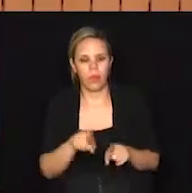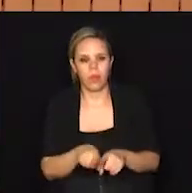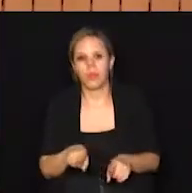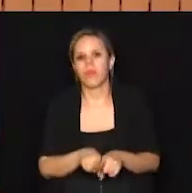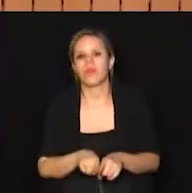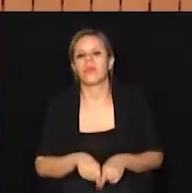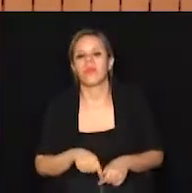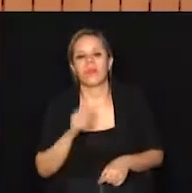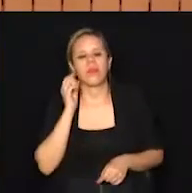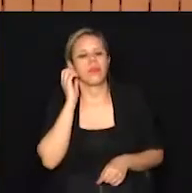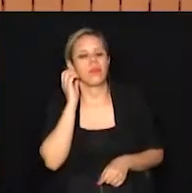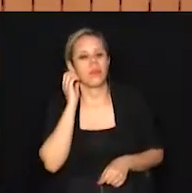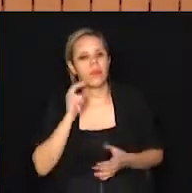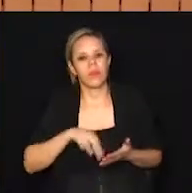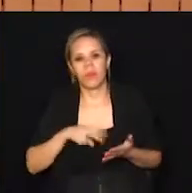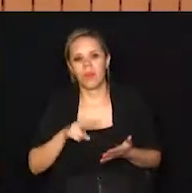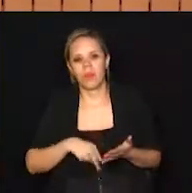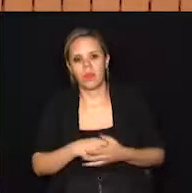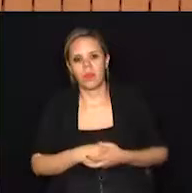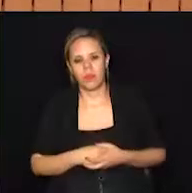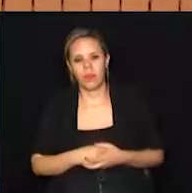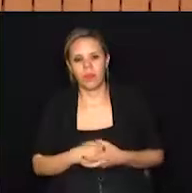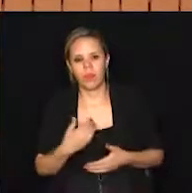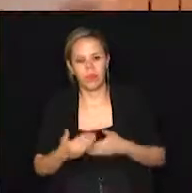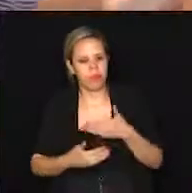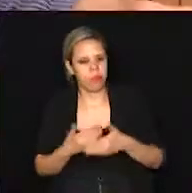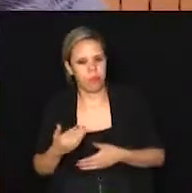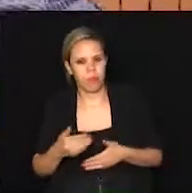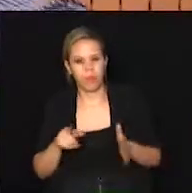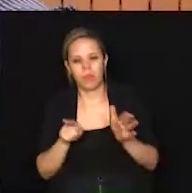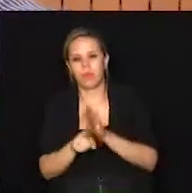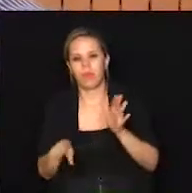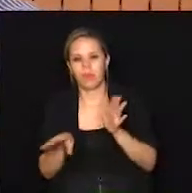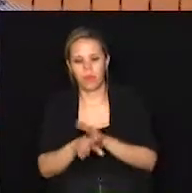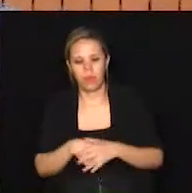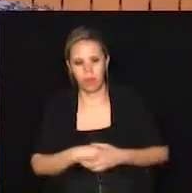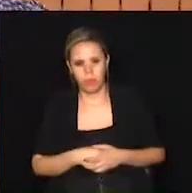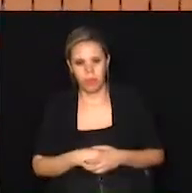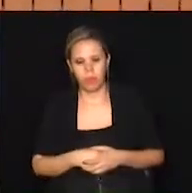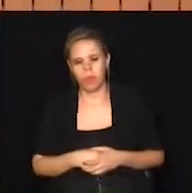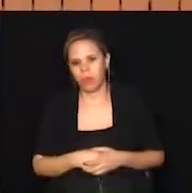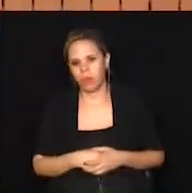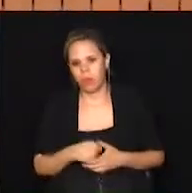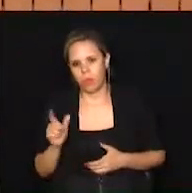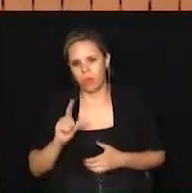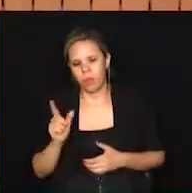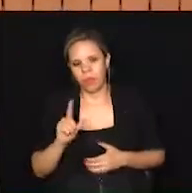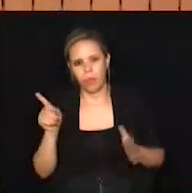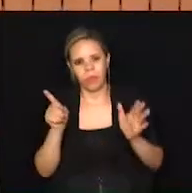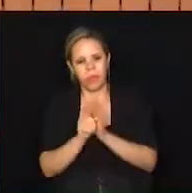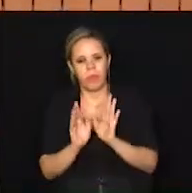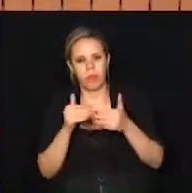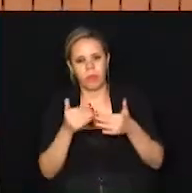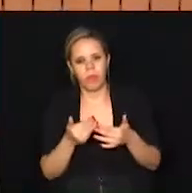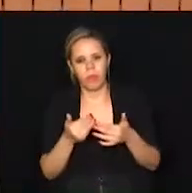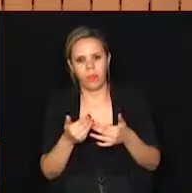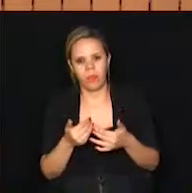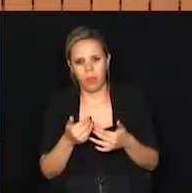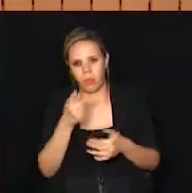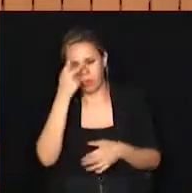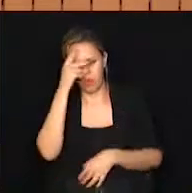contexto? O Alessandro Aparecido, professor da rede particular: o senhor Jonas Donizete